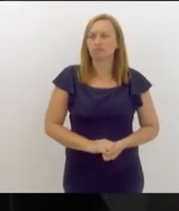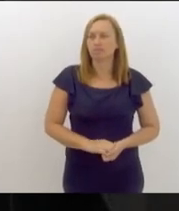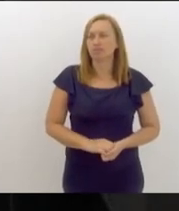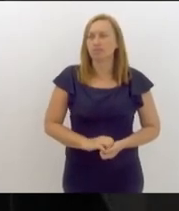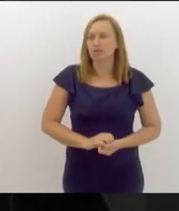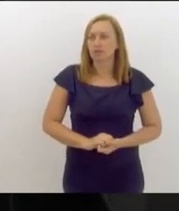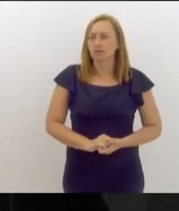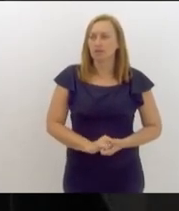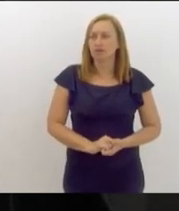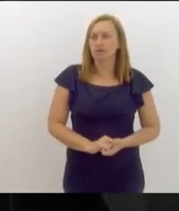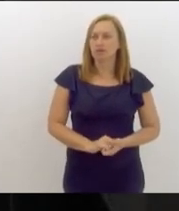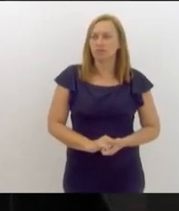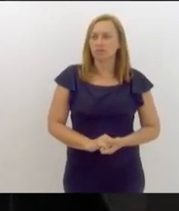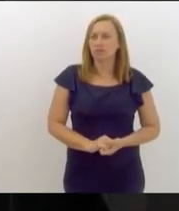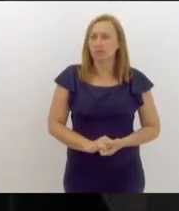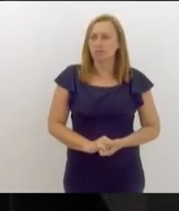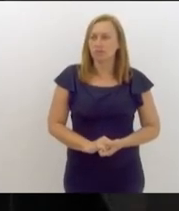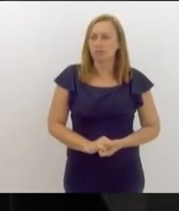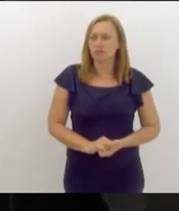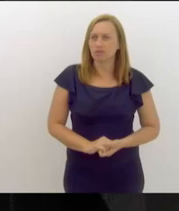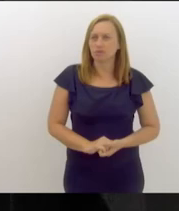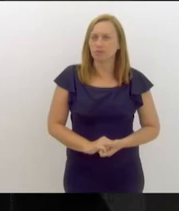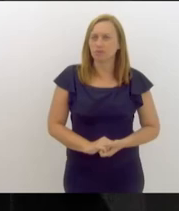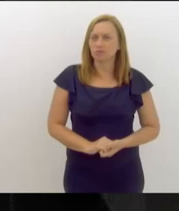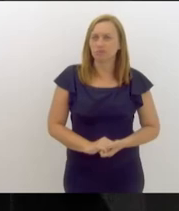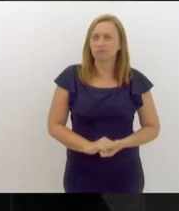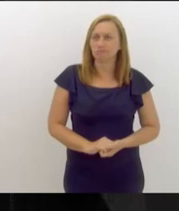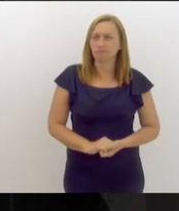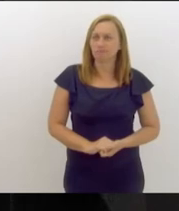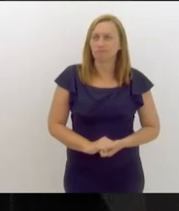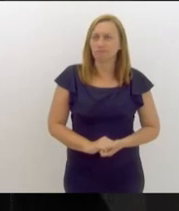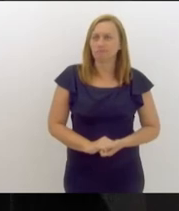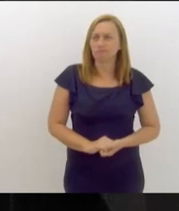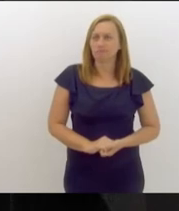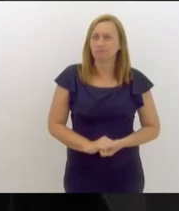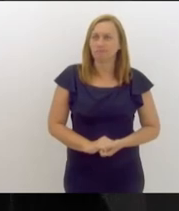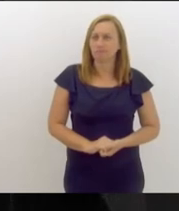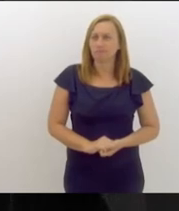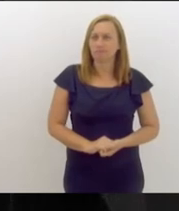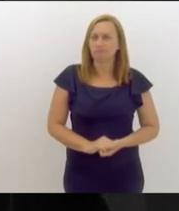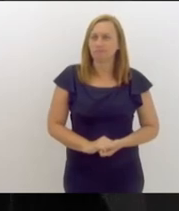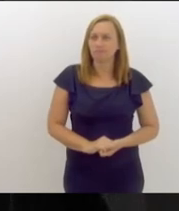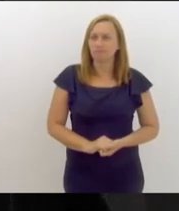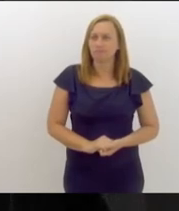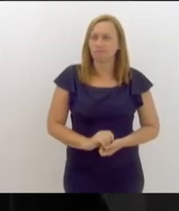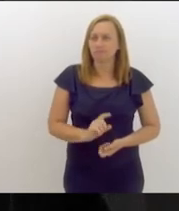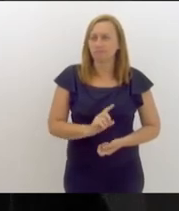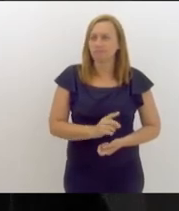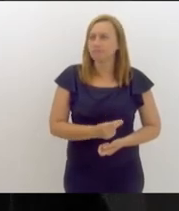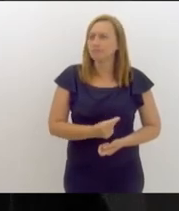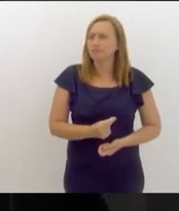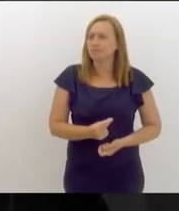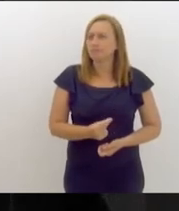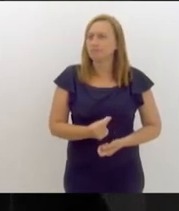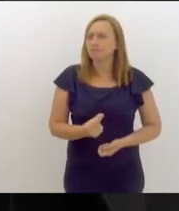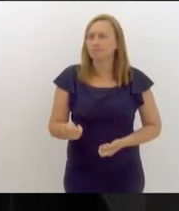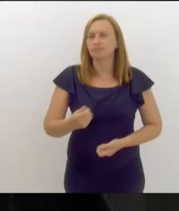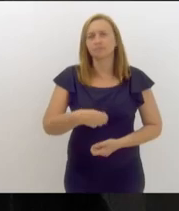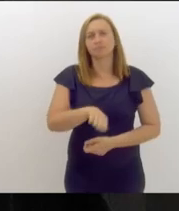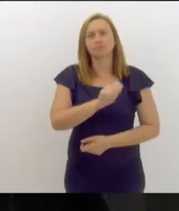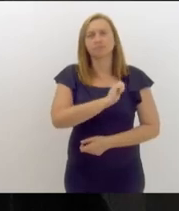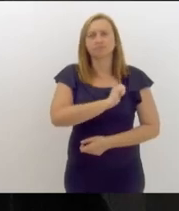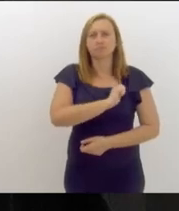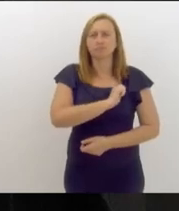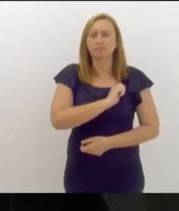isso são juros escorsantes jamais sairemos no regime de recuperação fiscal